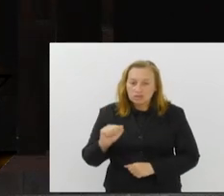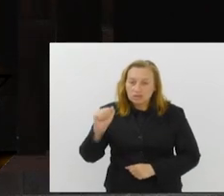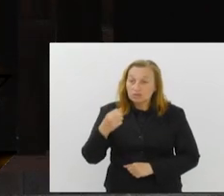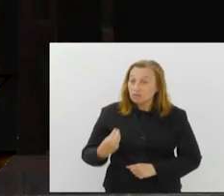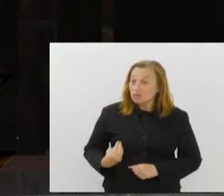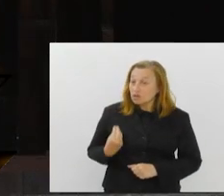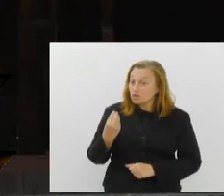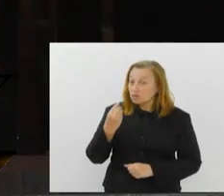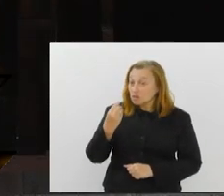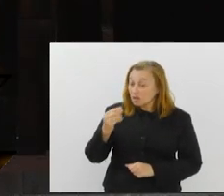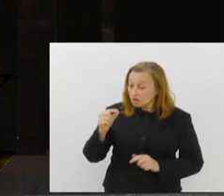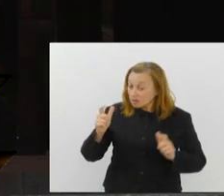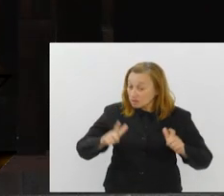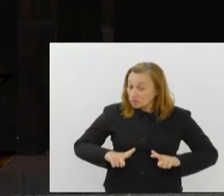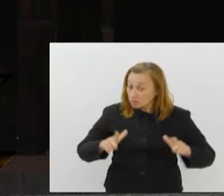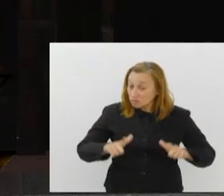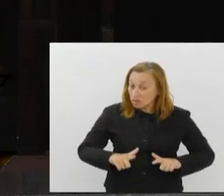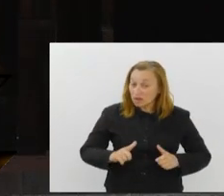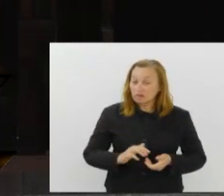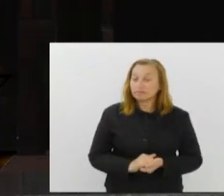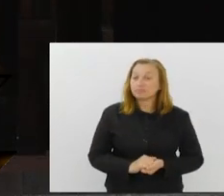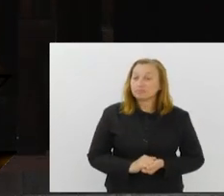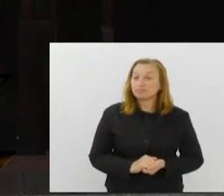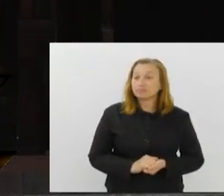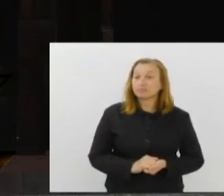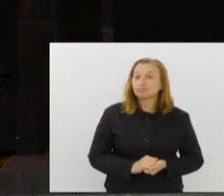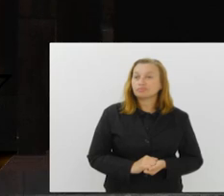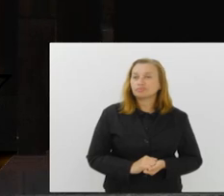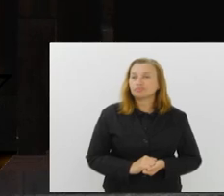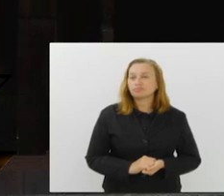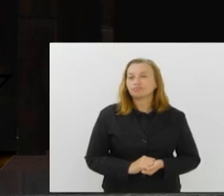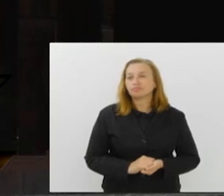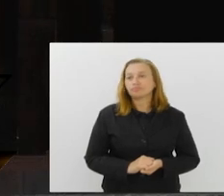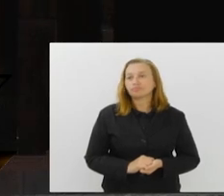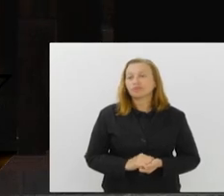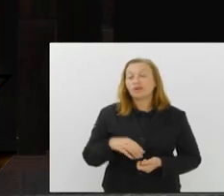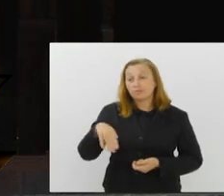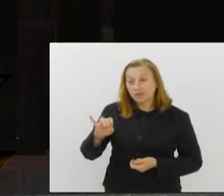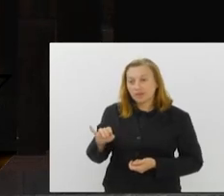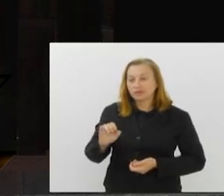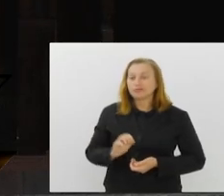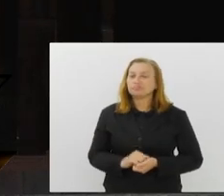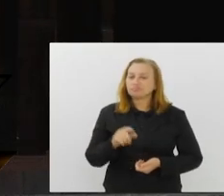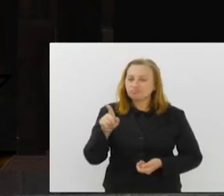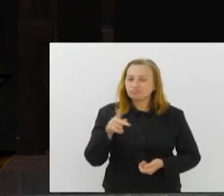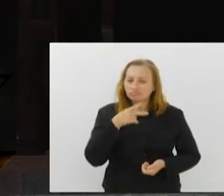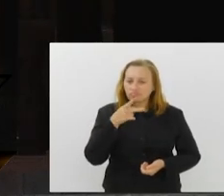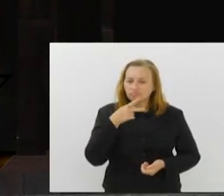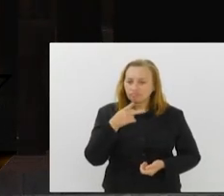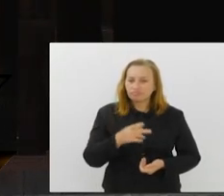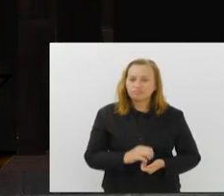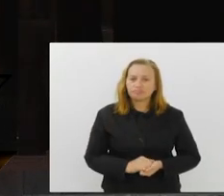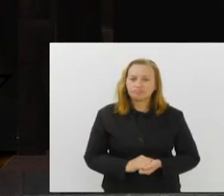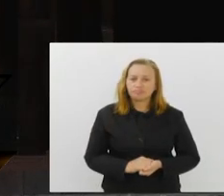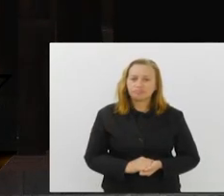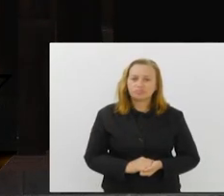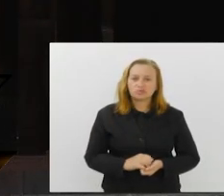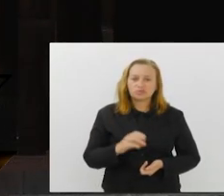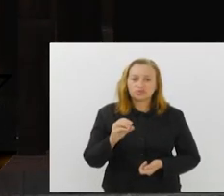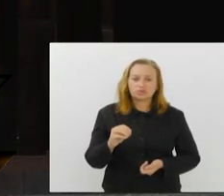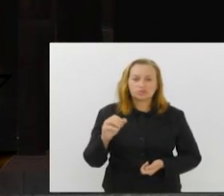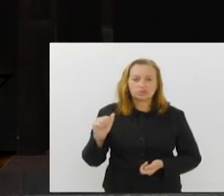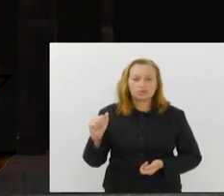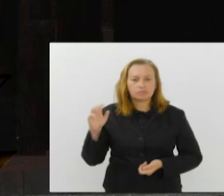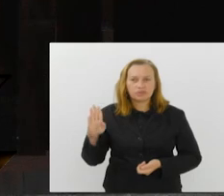aqui como Quintão como Ton como Sid eu queria dizer o seguinte mink você falou da OAB